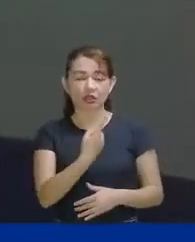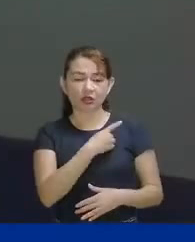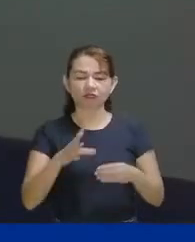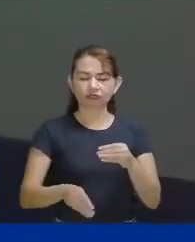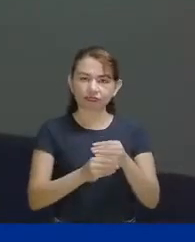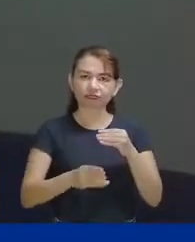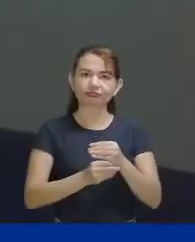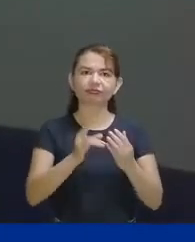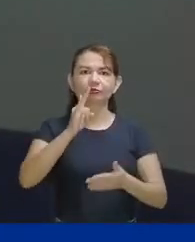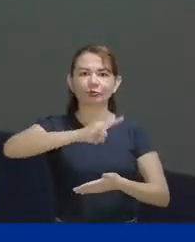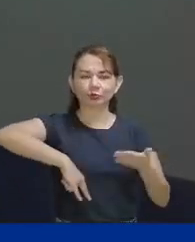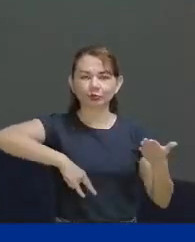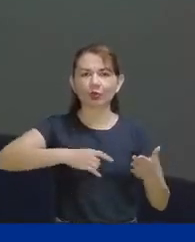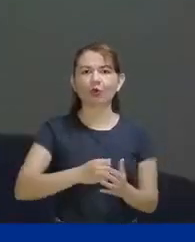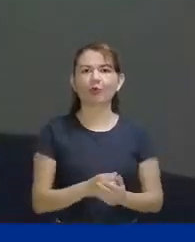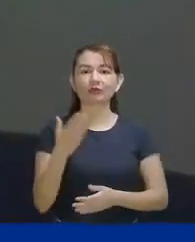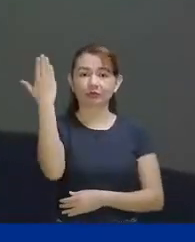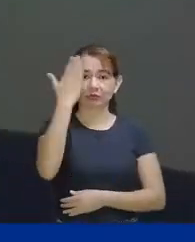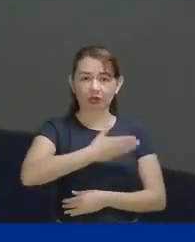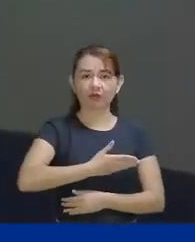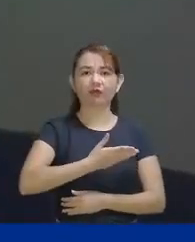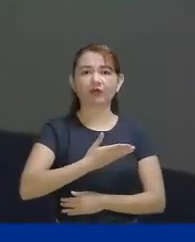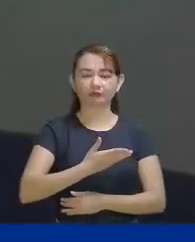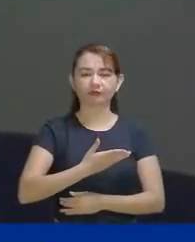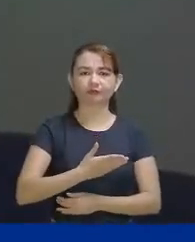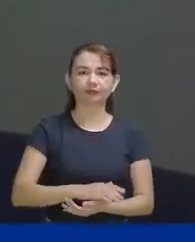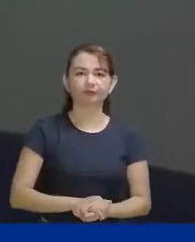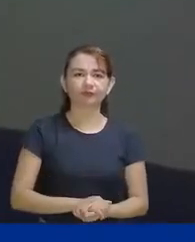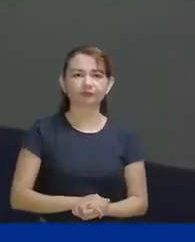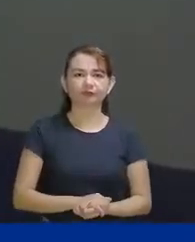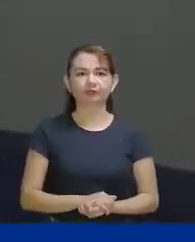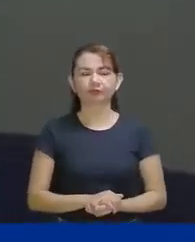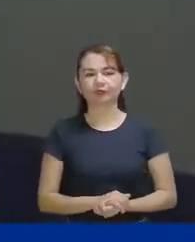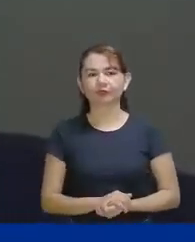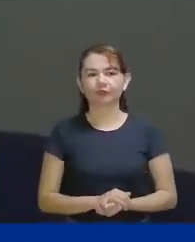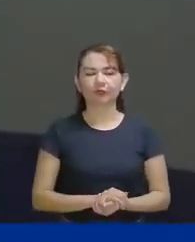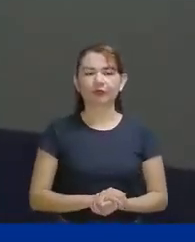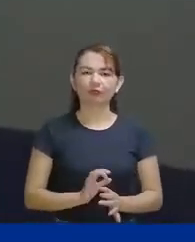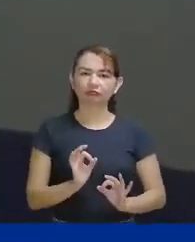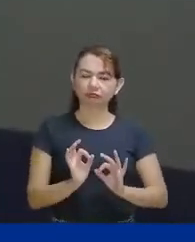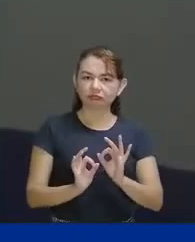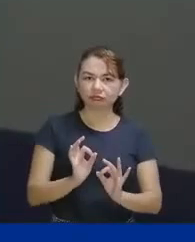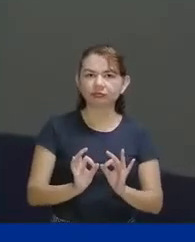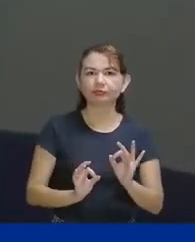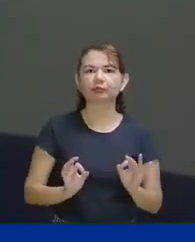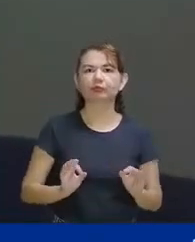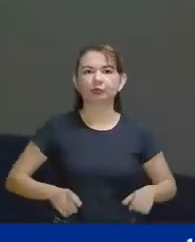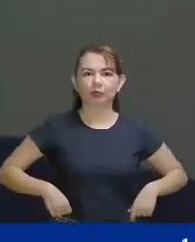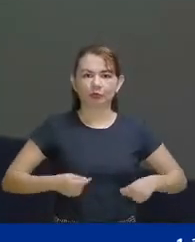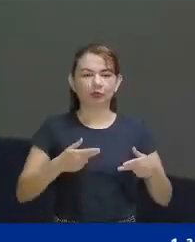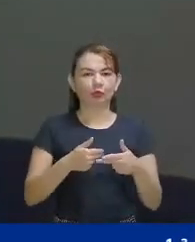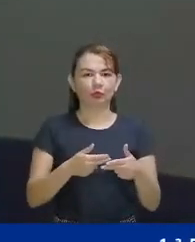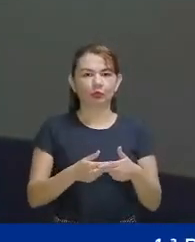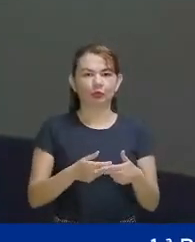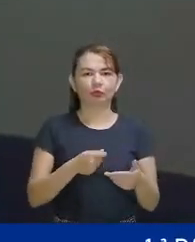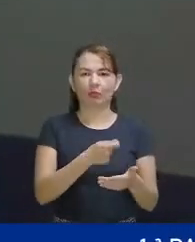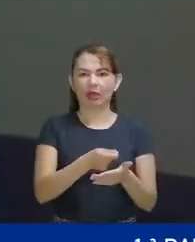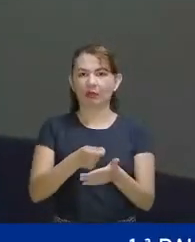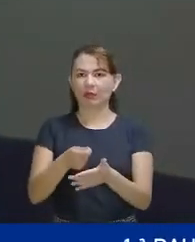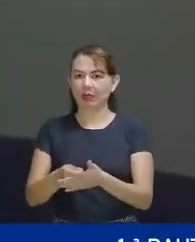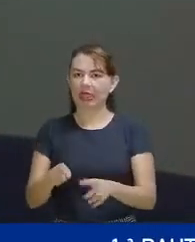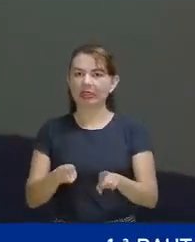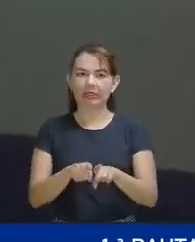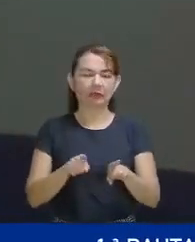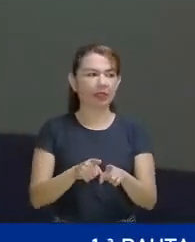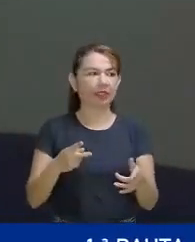juntamos a documentação que comprova a regularidade dos gastos e comprovando, inclusive,